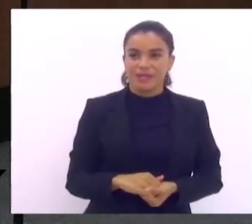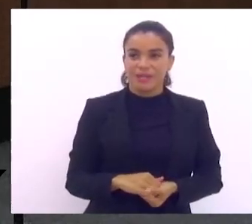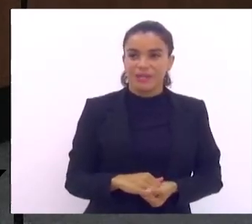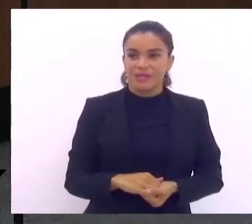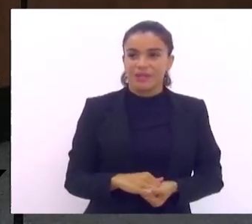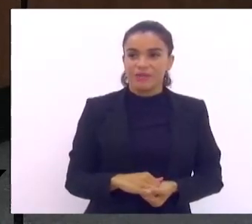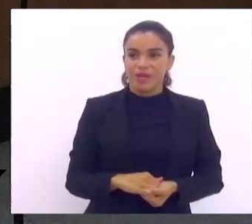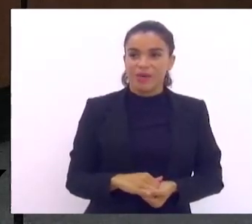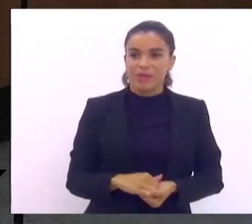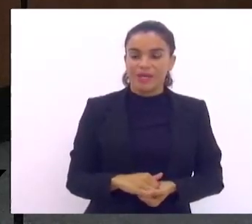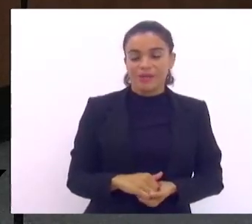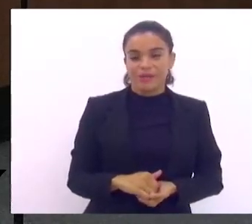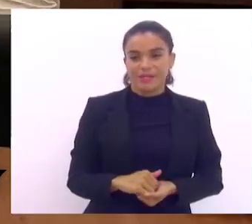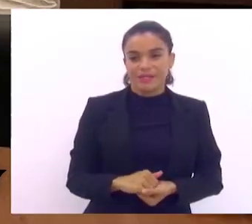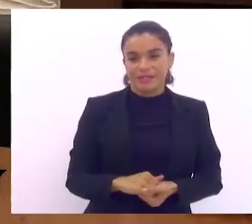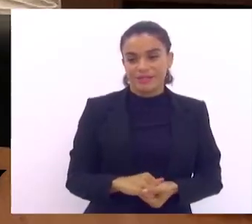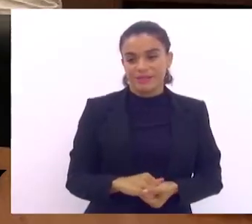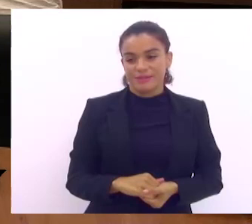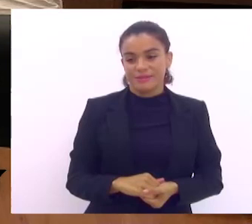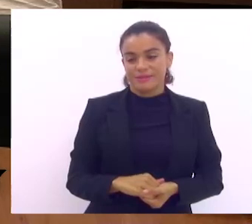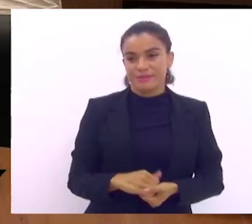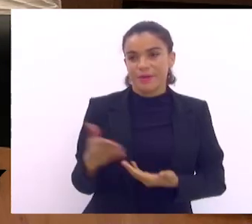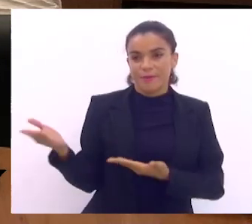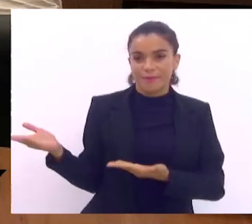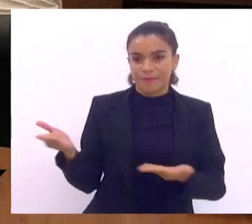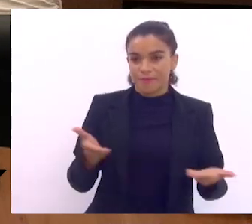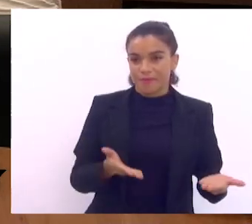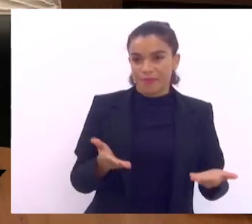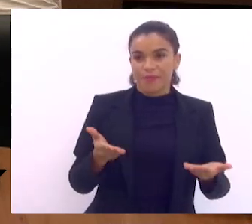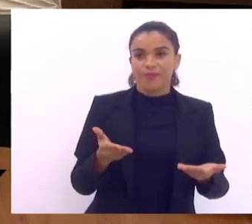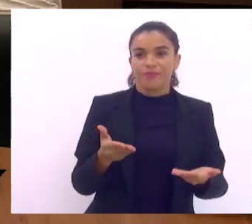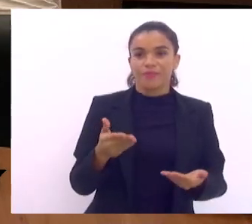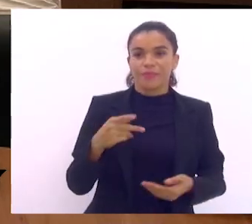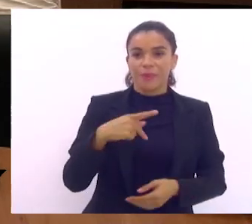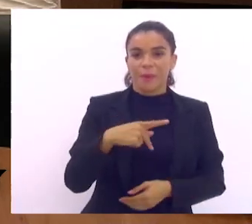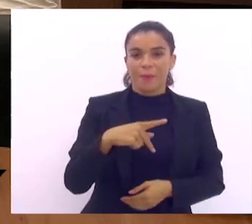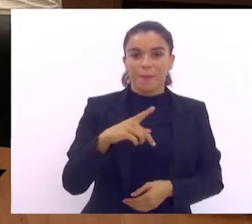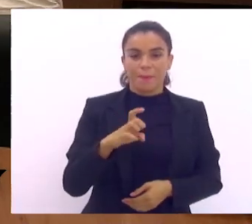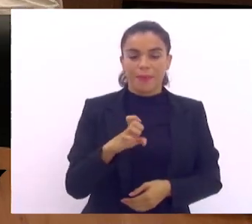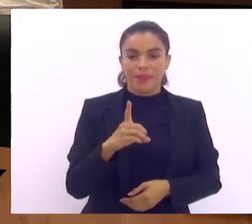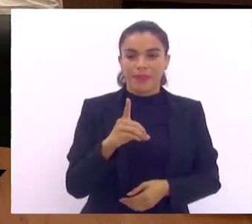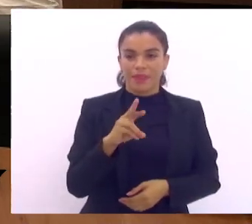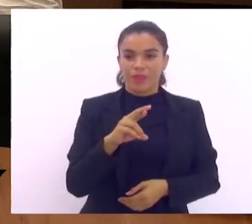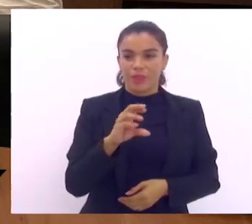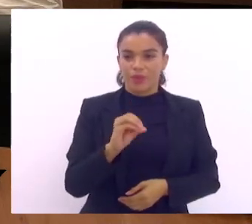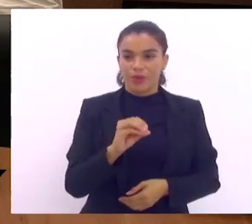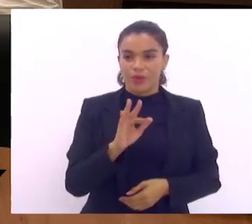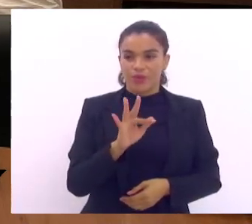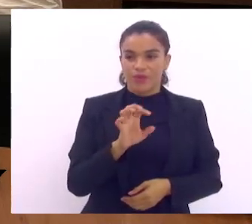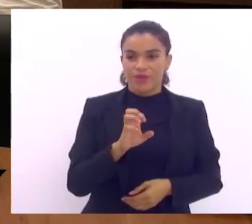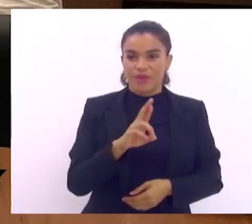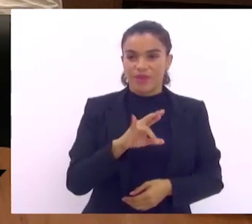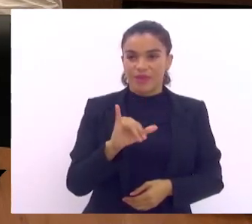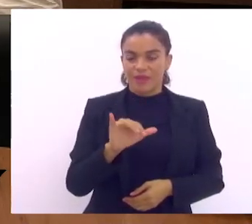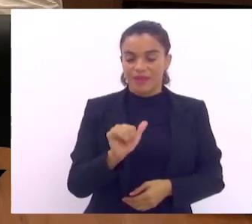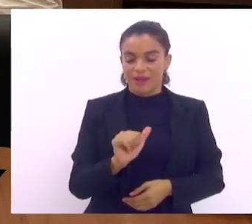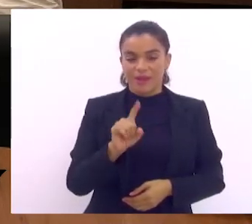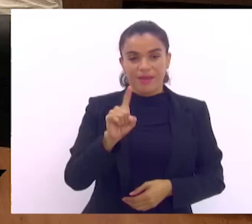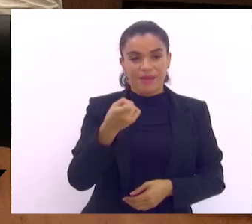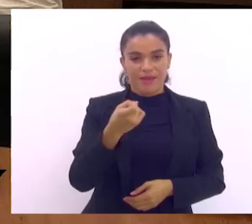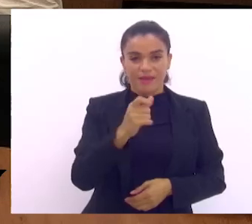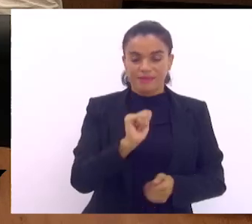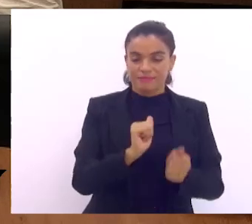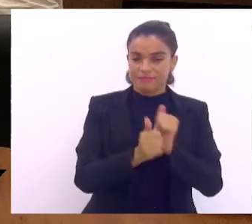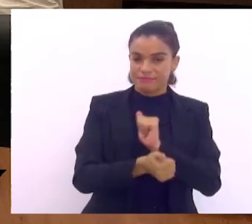Obrigado, Dr. Valmir. Convidar para fazer o uso da palavra agora o Pedro Ferreira, ex-atleta, recordista